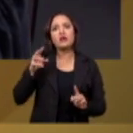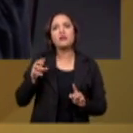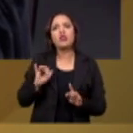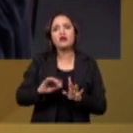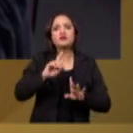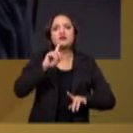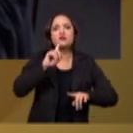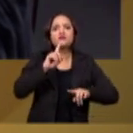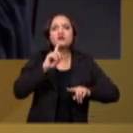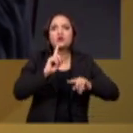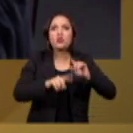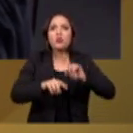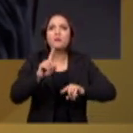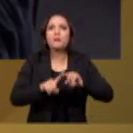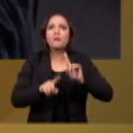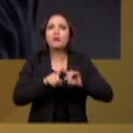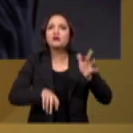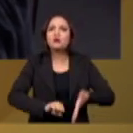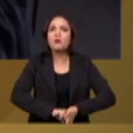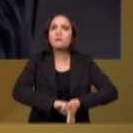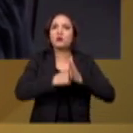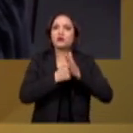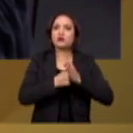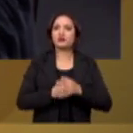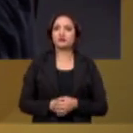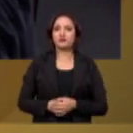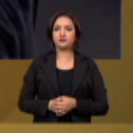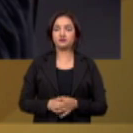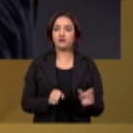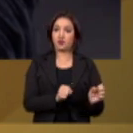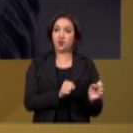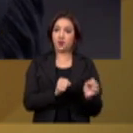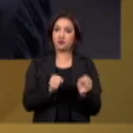cautelarmente o poder de cautela